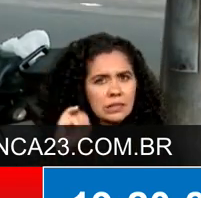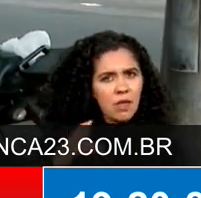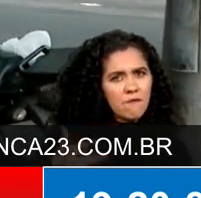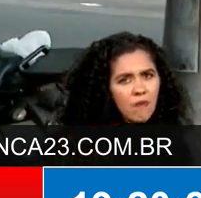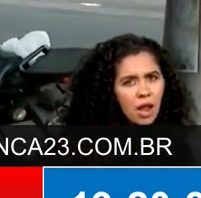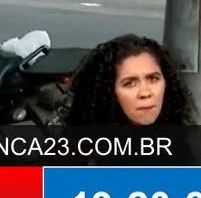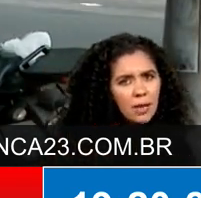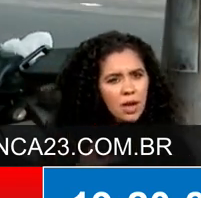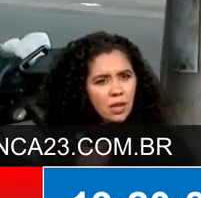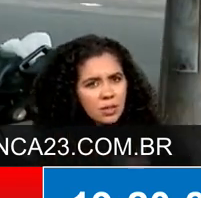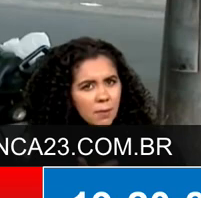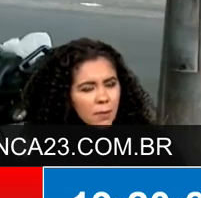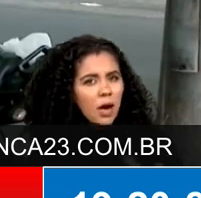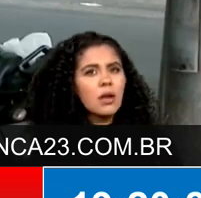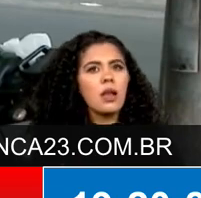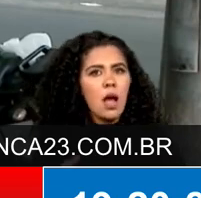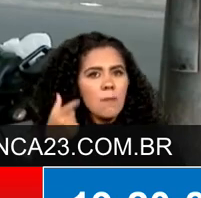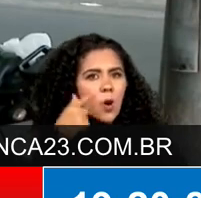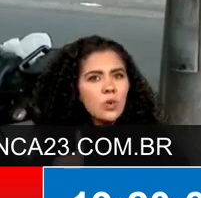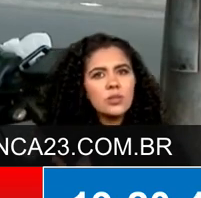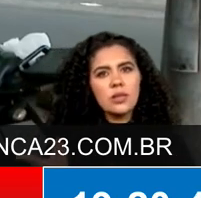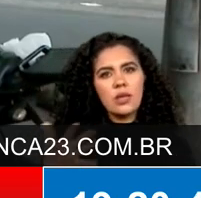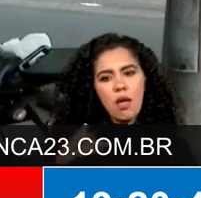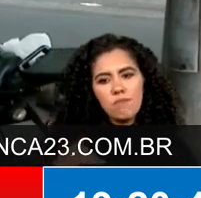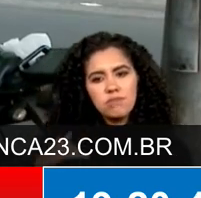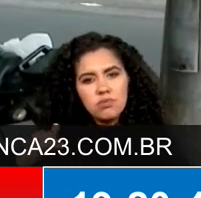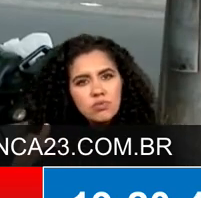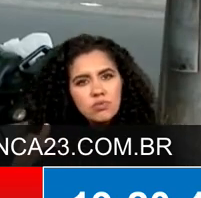pena trabalhar, né, com entrega ou